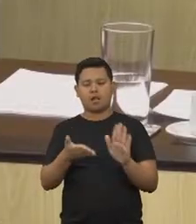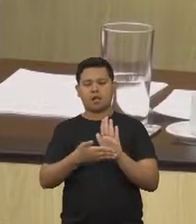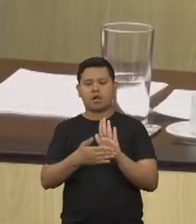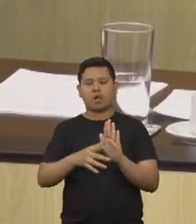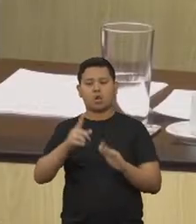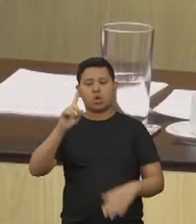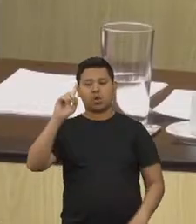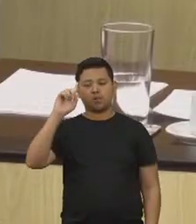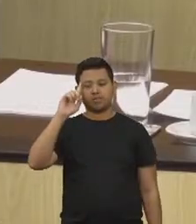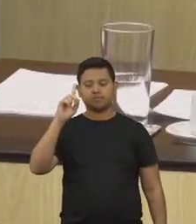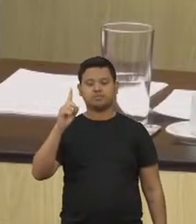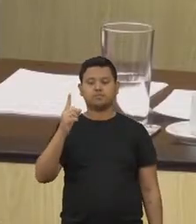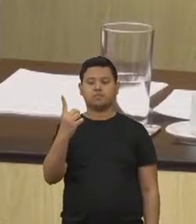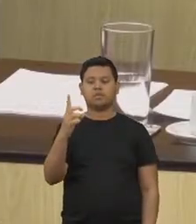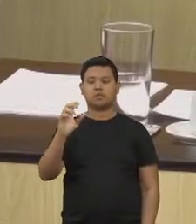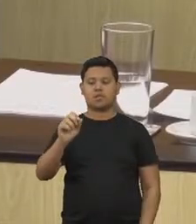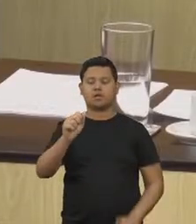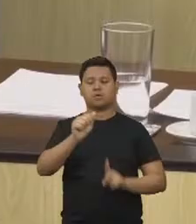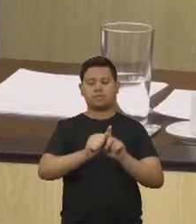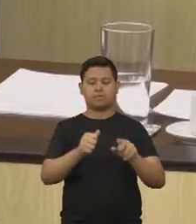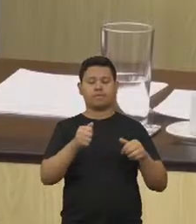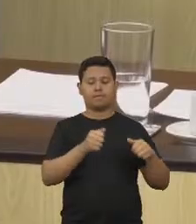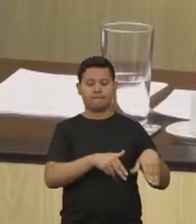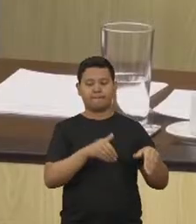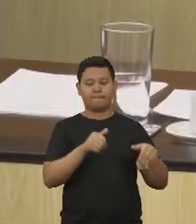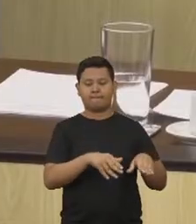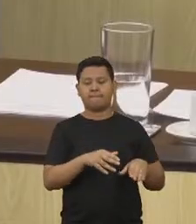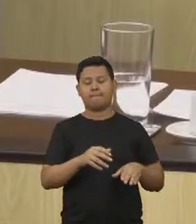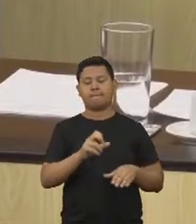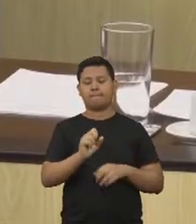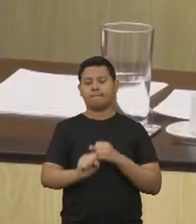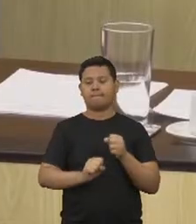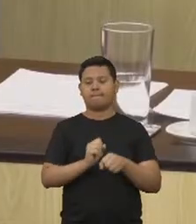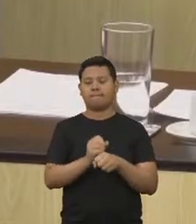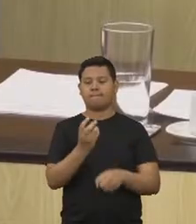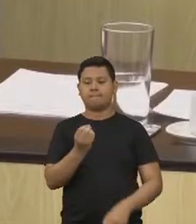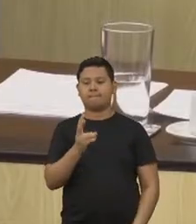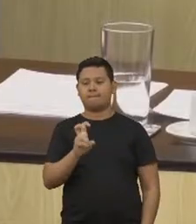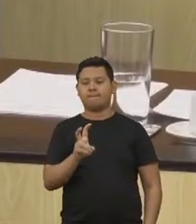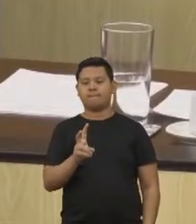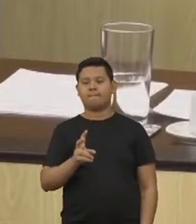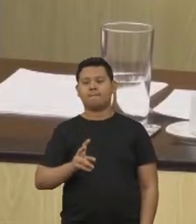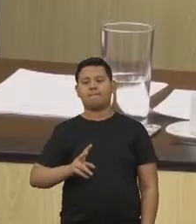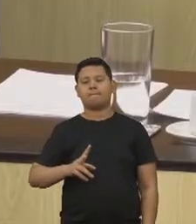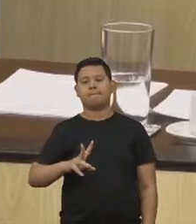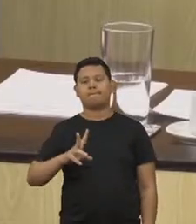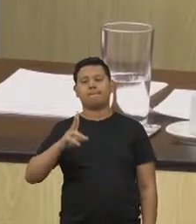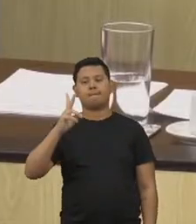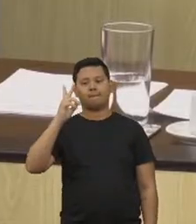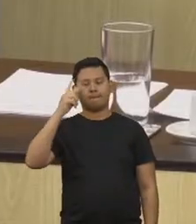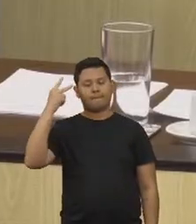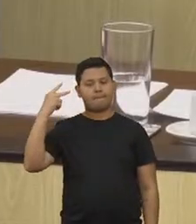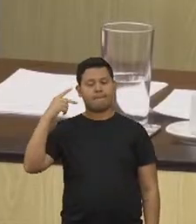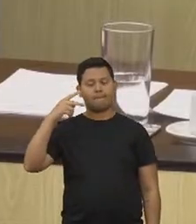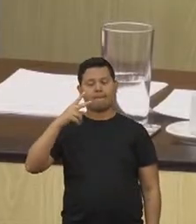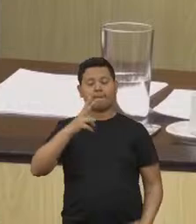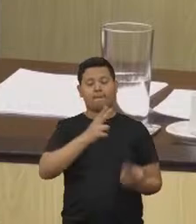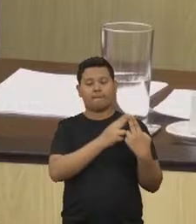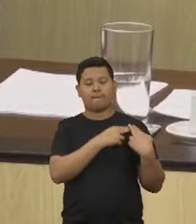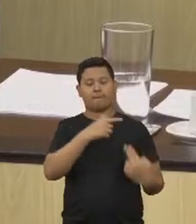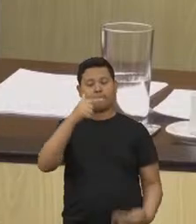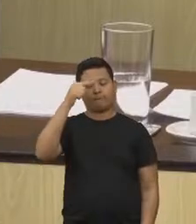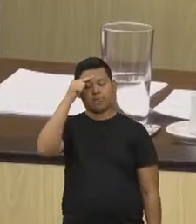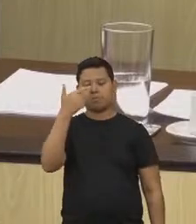das Sessões, 10 de setembro de 2025. Autoria, vereador Luiz Flávio. Não